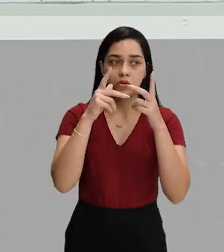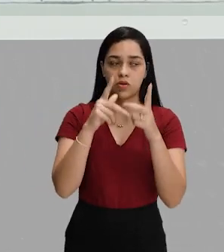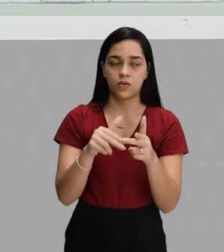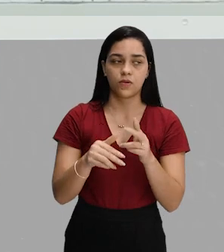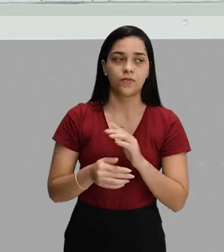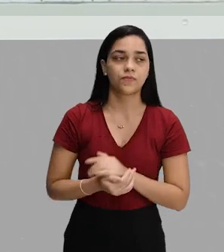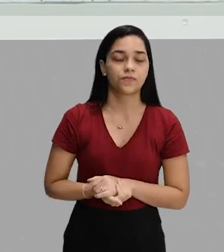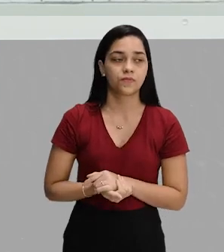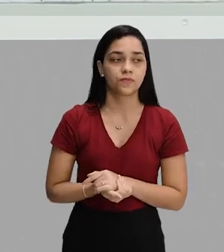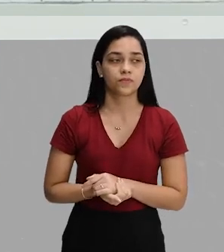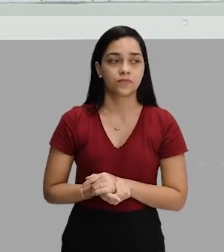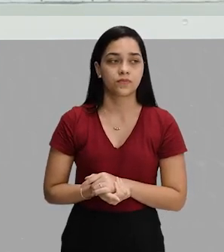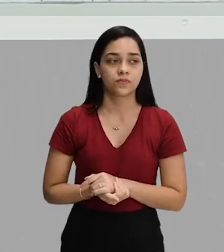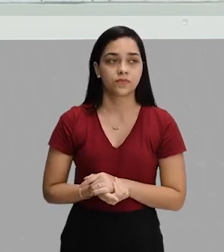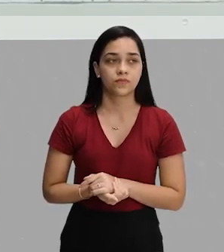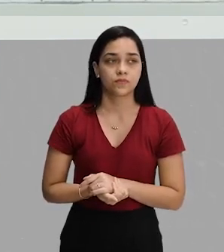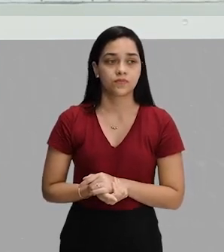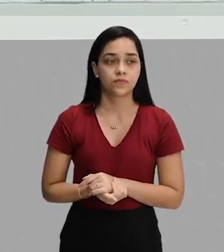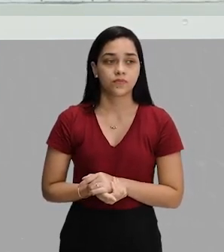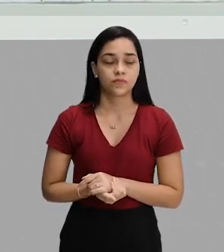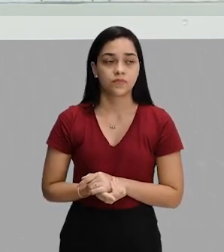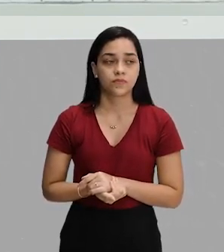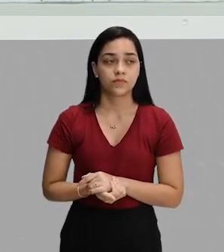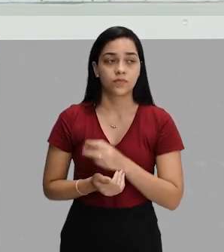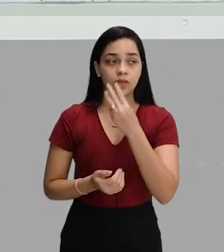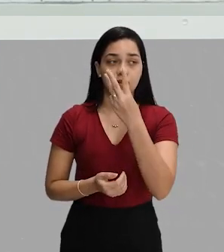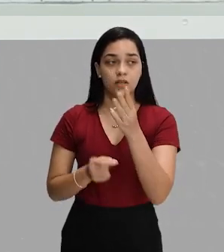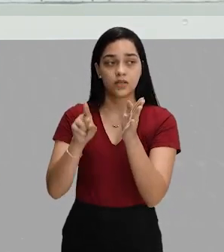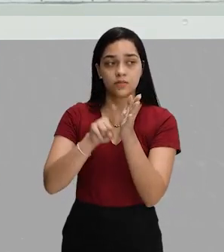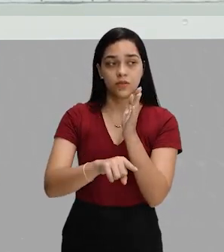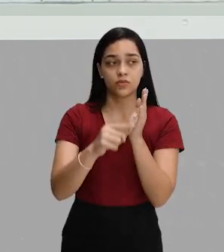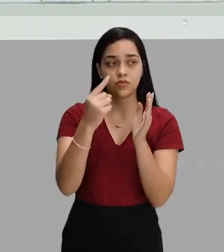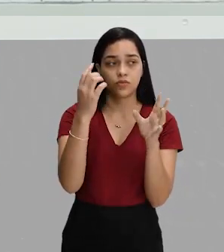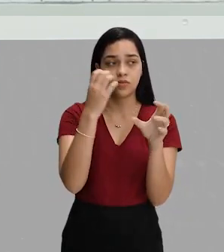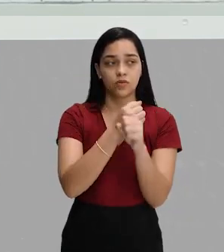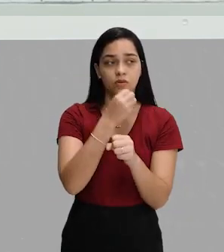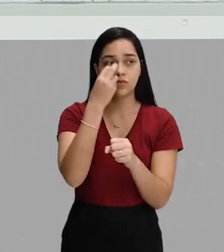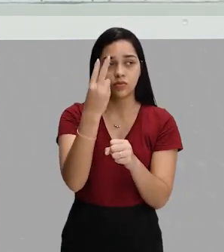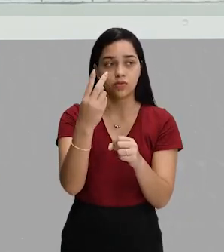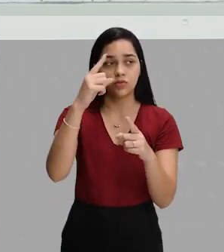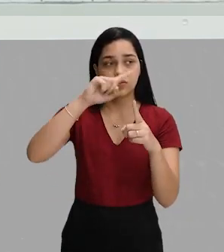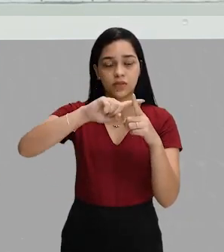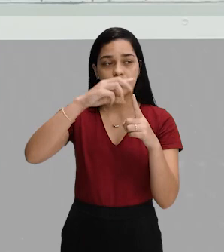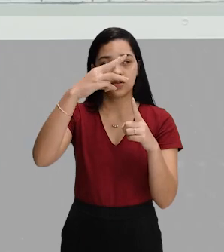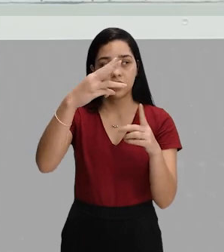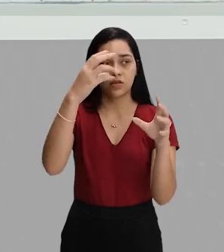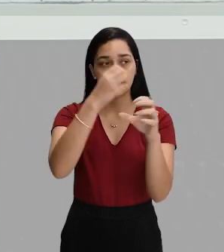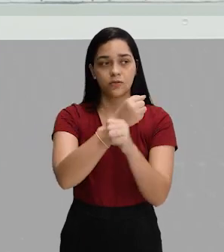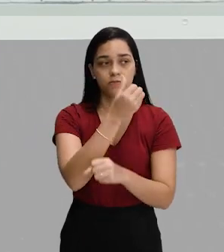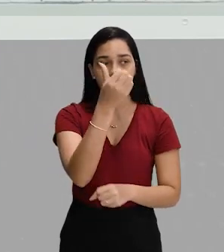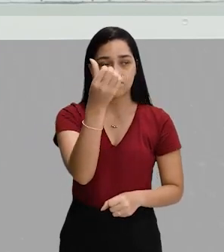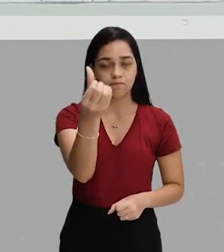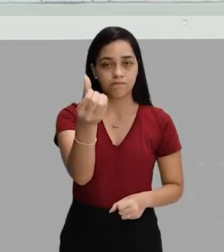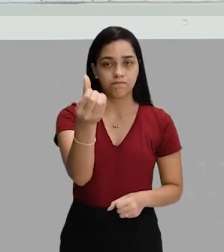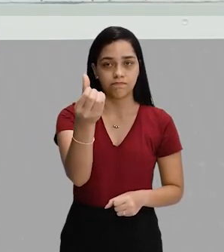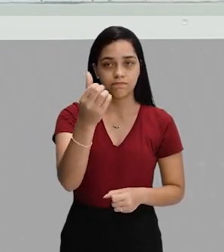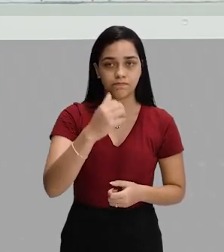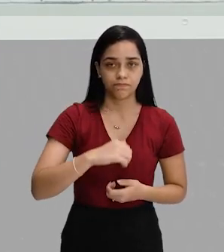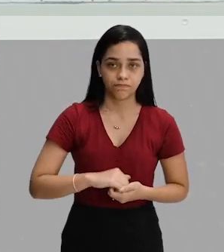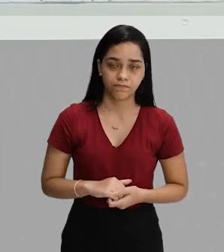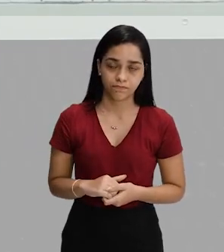mesma. E aí vai ficar 3 menos 1, 2 vezes 3, 6.